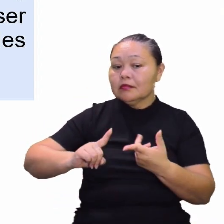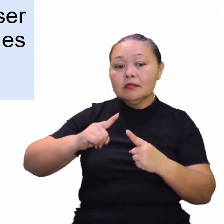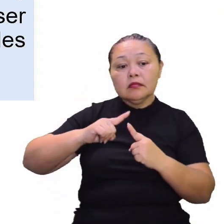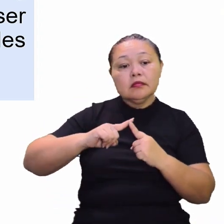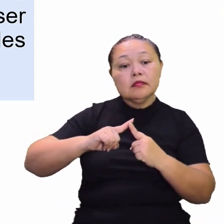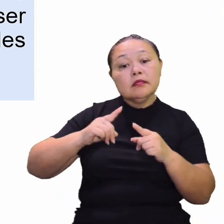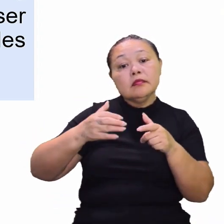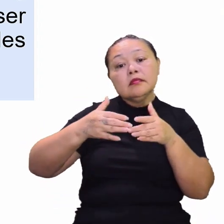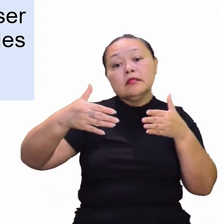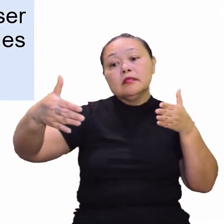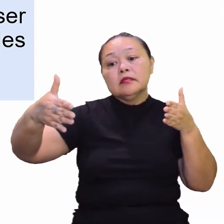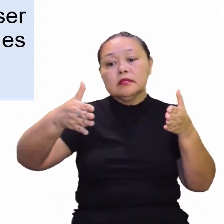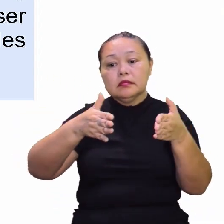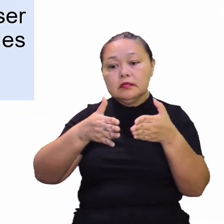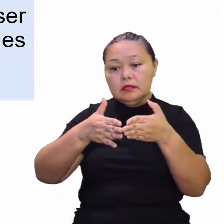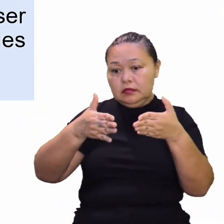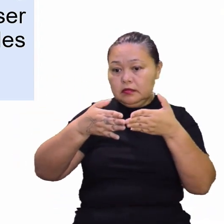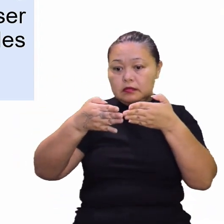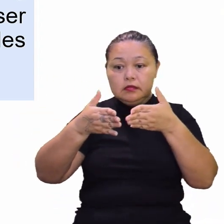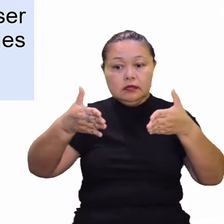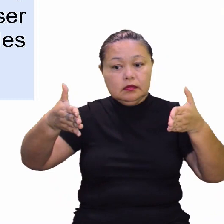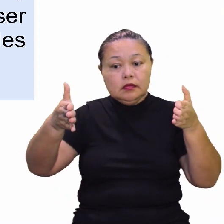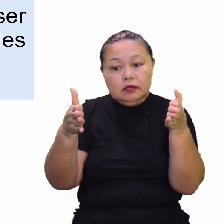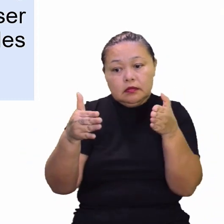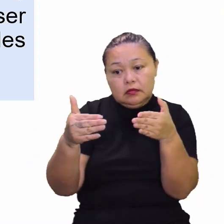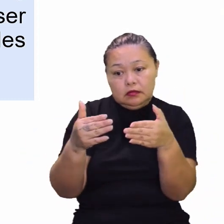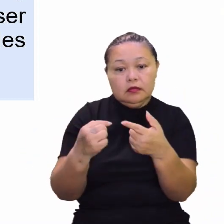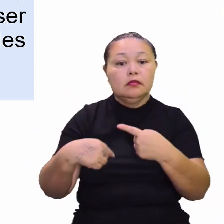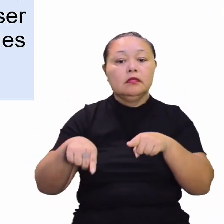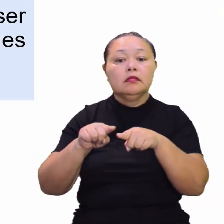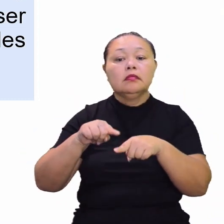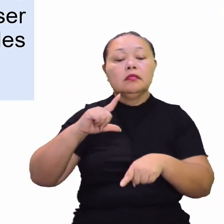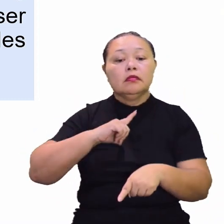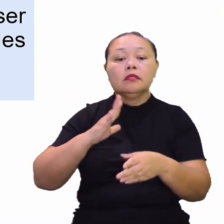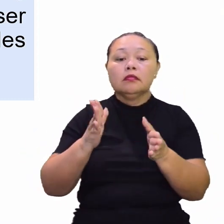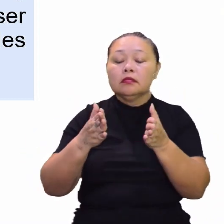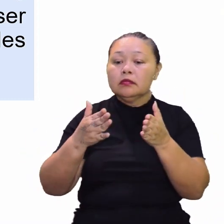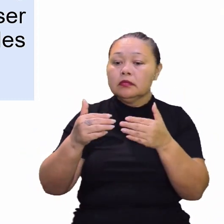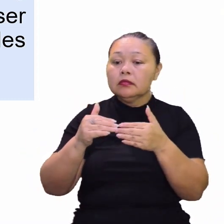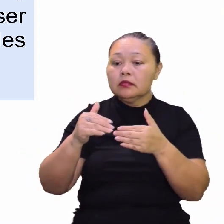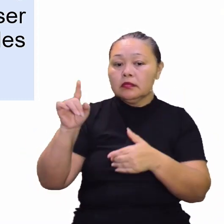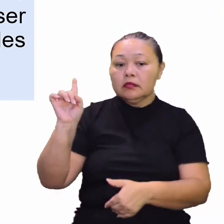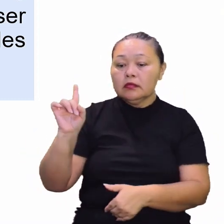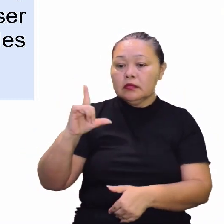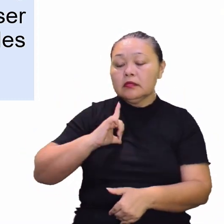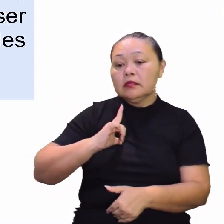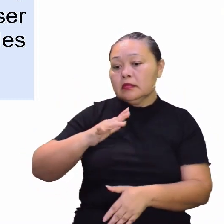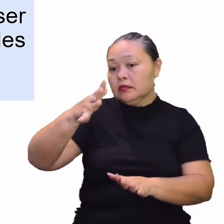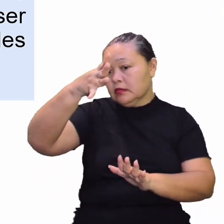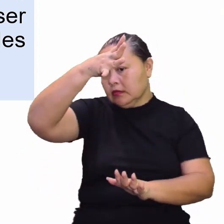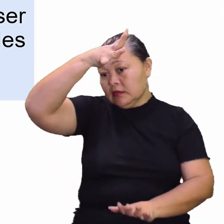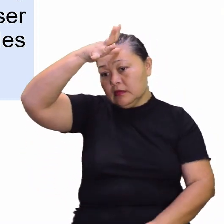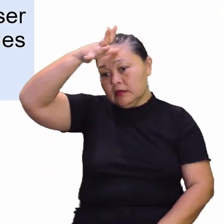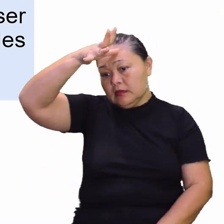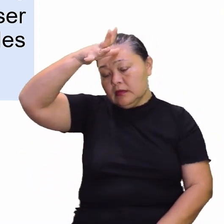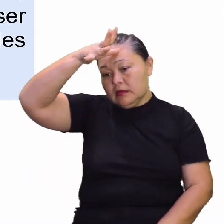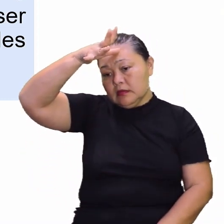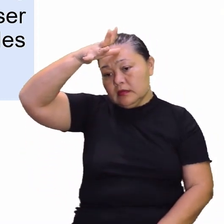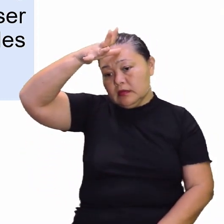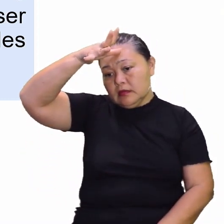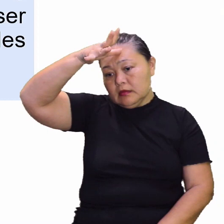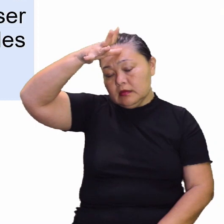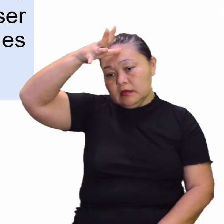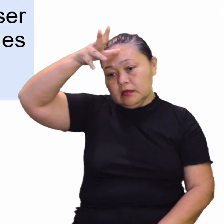diversos tipos e tamanhos de embarcações. Obviamente que nas embarcações da Amazônia